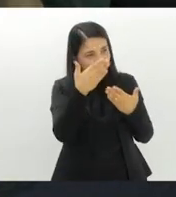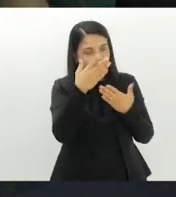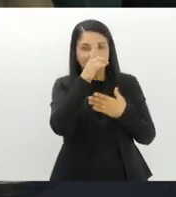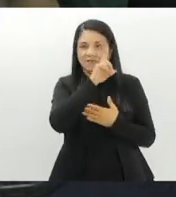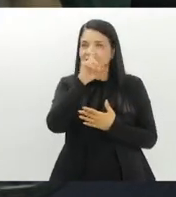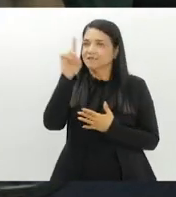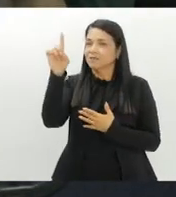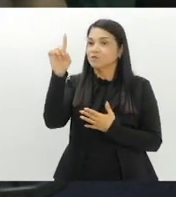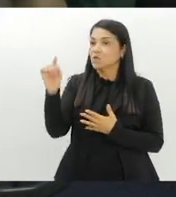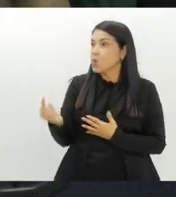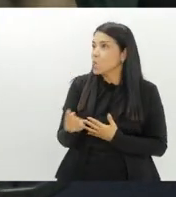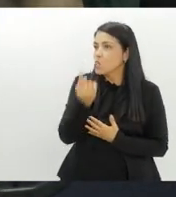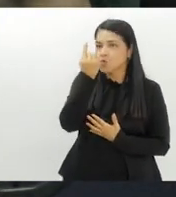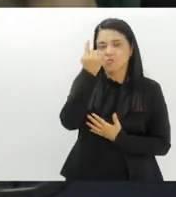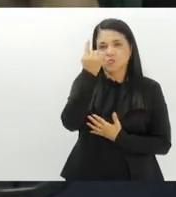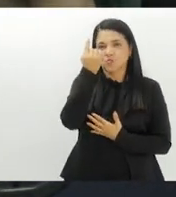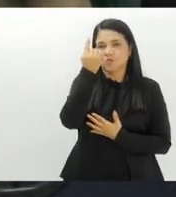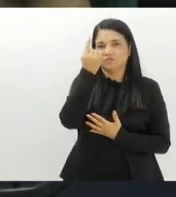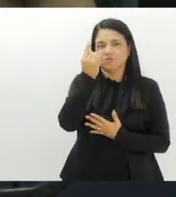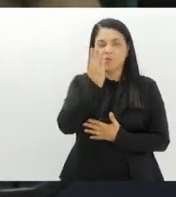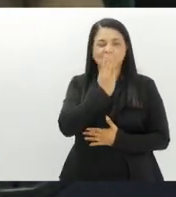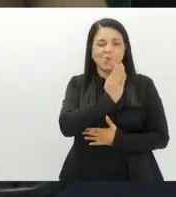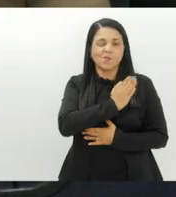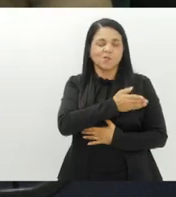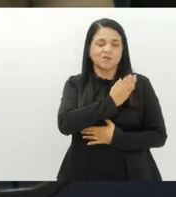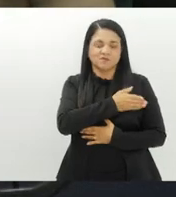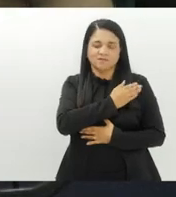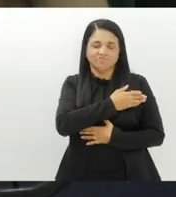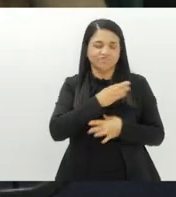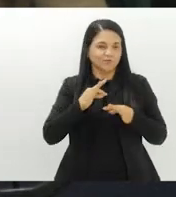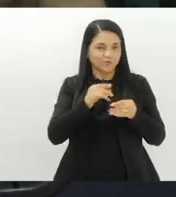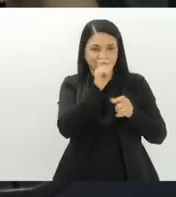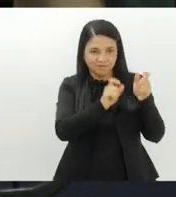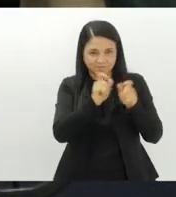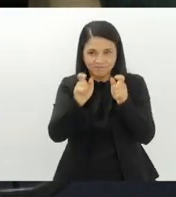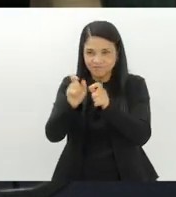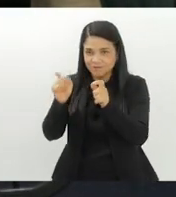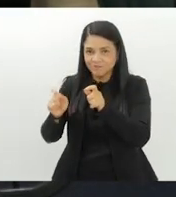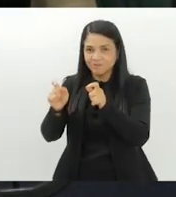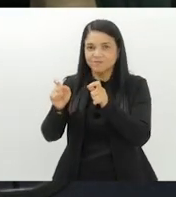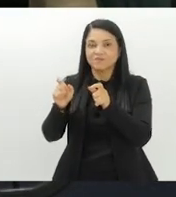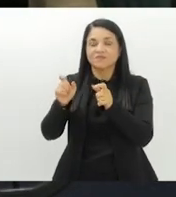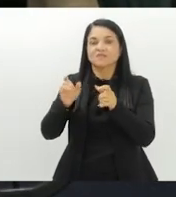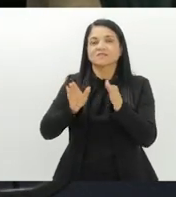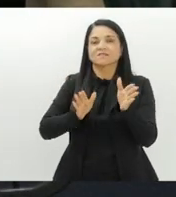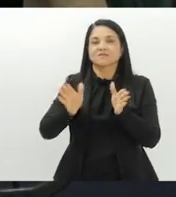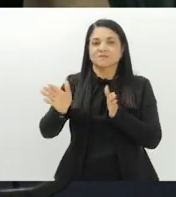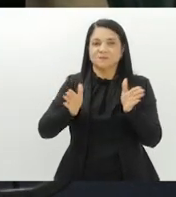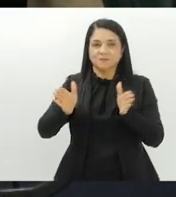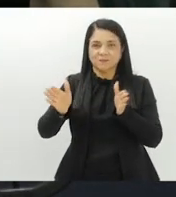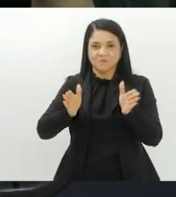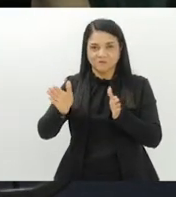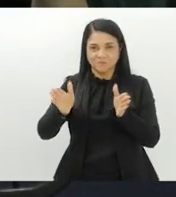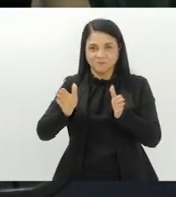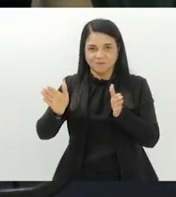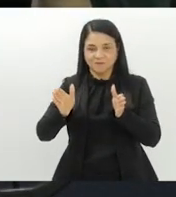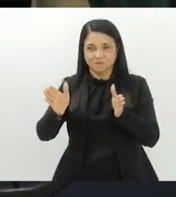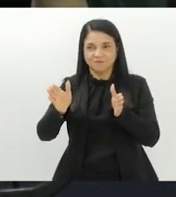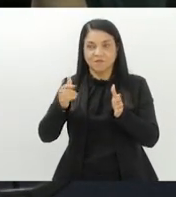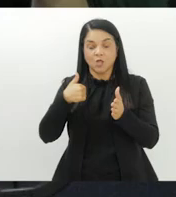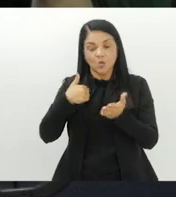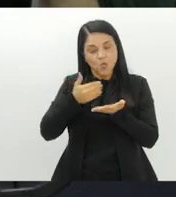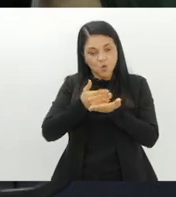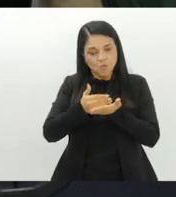que Deus é um só, está no coração de todos, e acessibilidade... Eu comecei